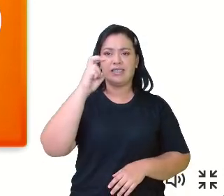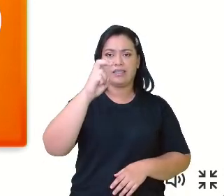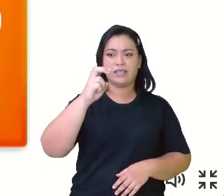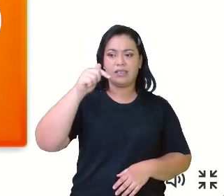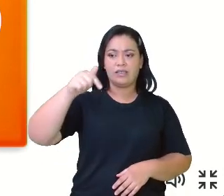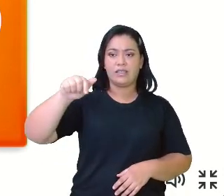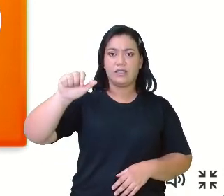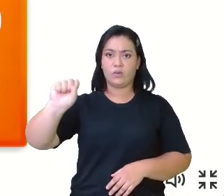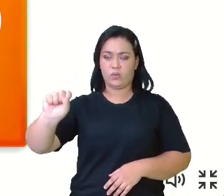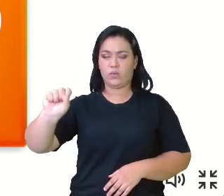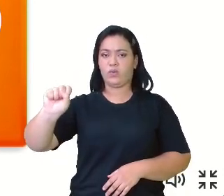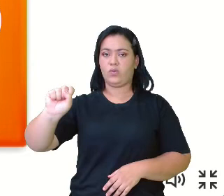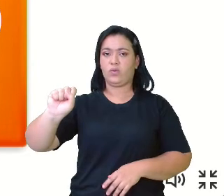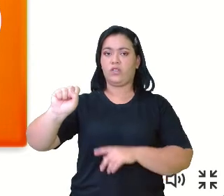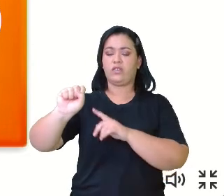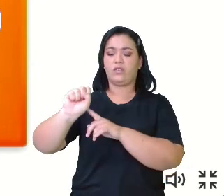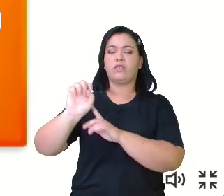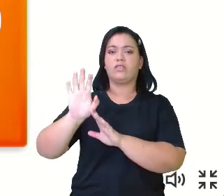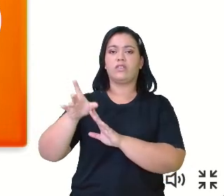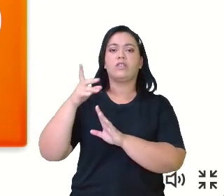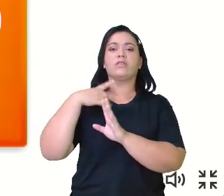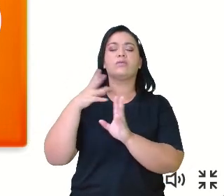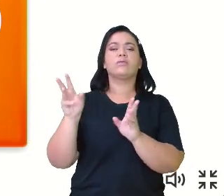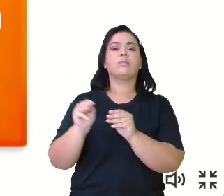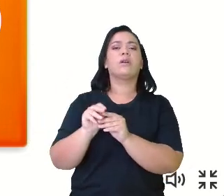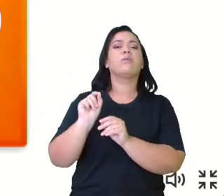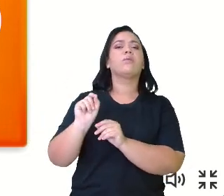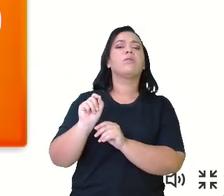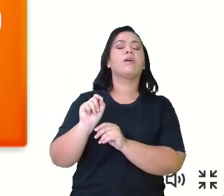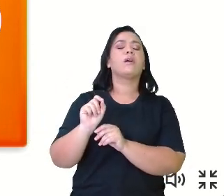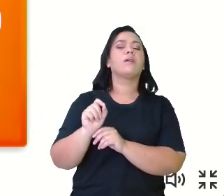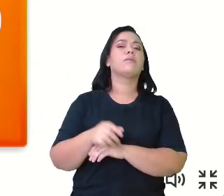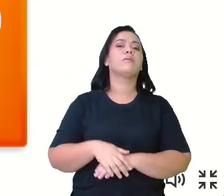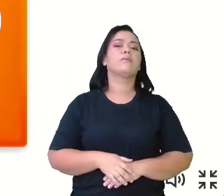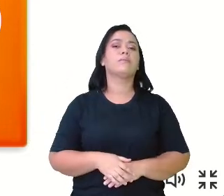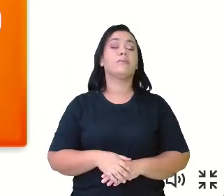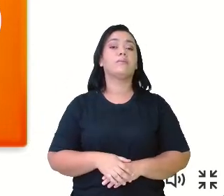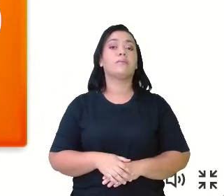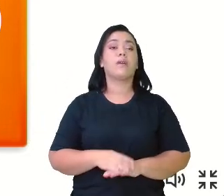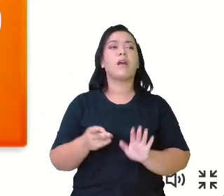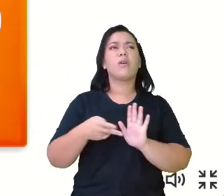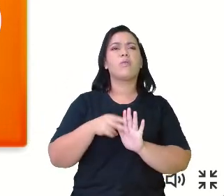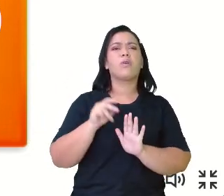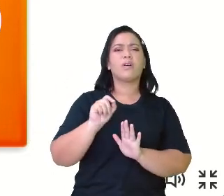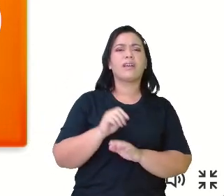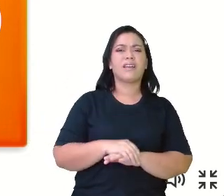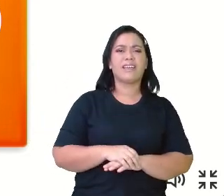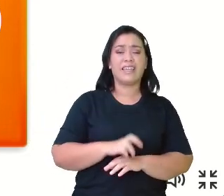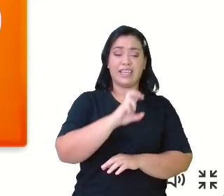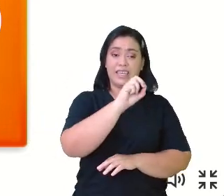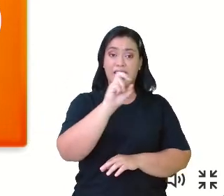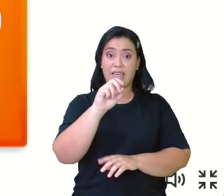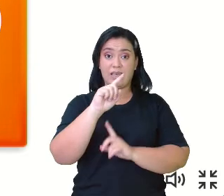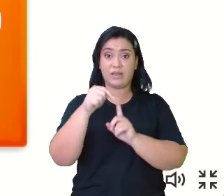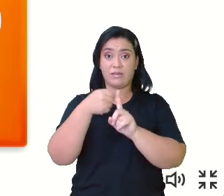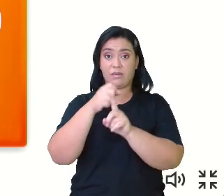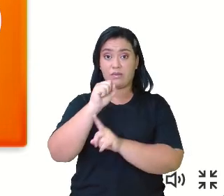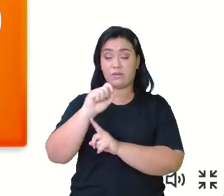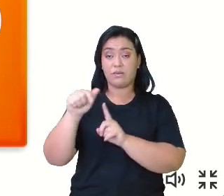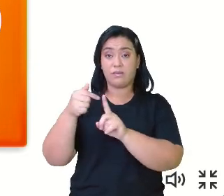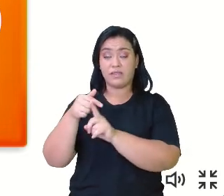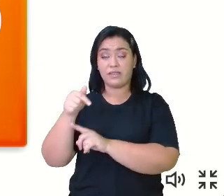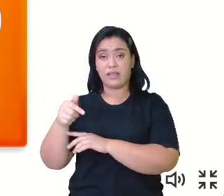578, formado, aí eu juntei, né? É igual a quê? É 500 mais 8 mais